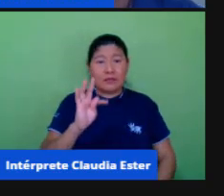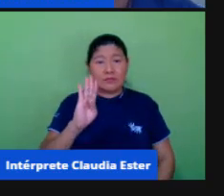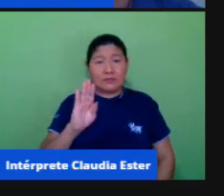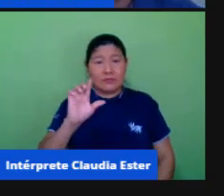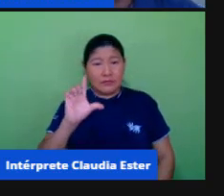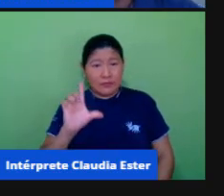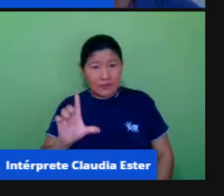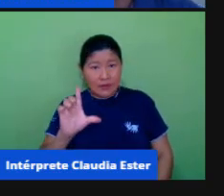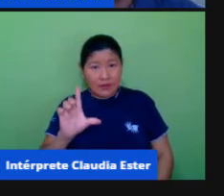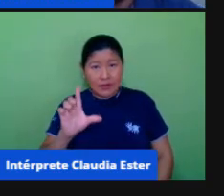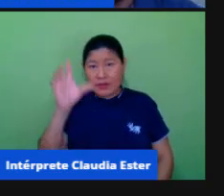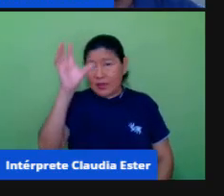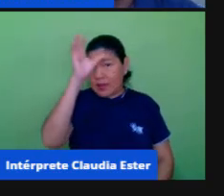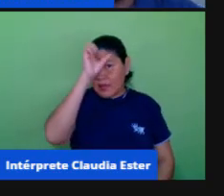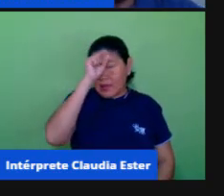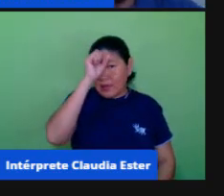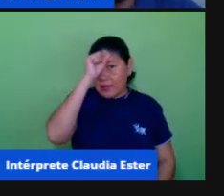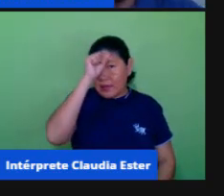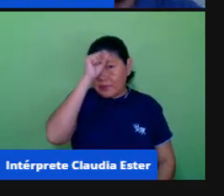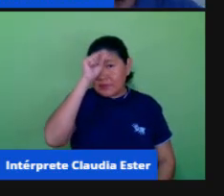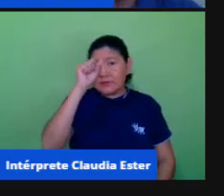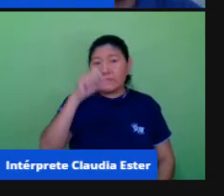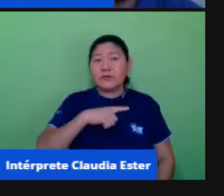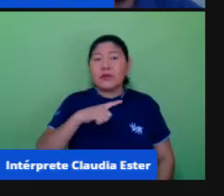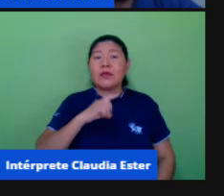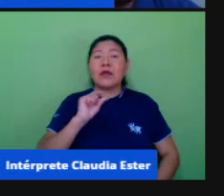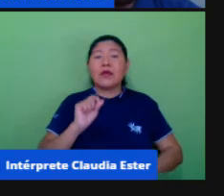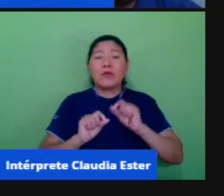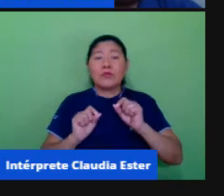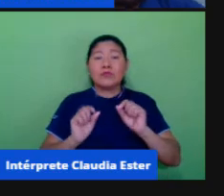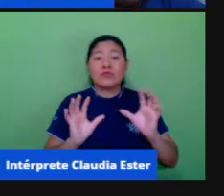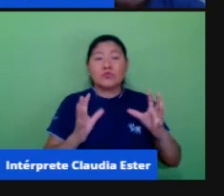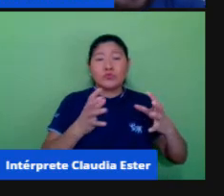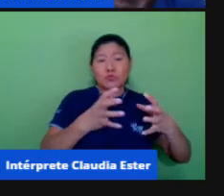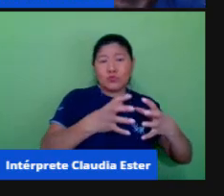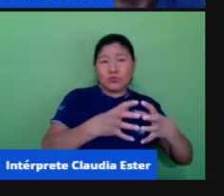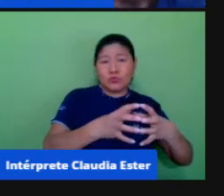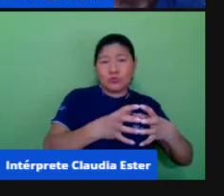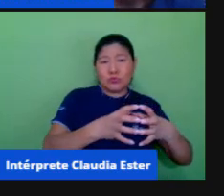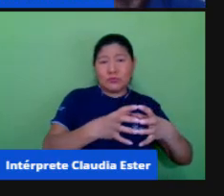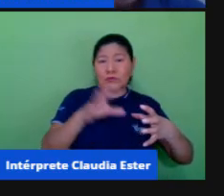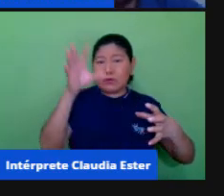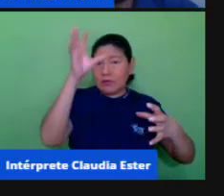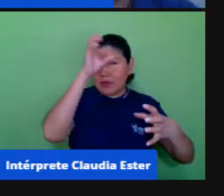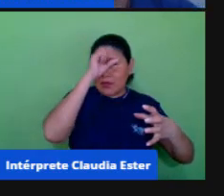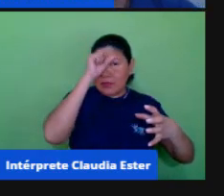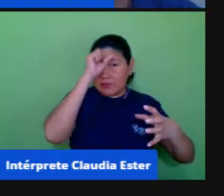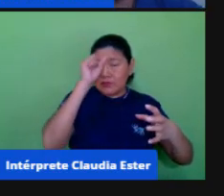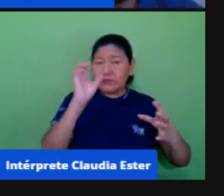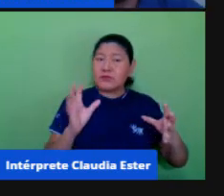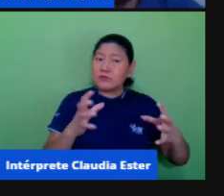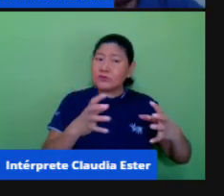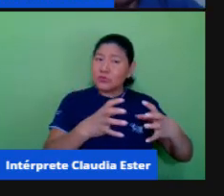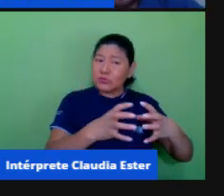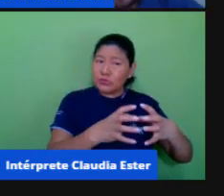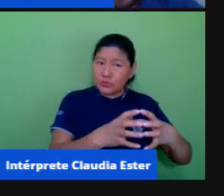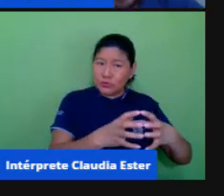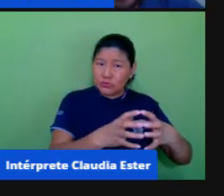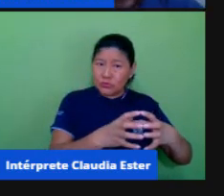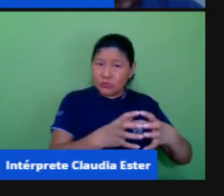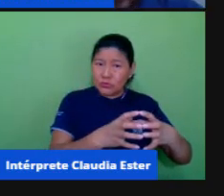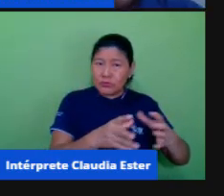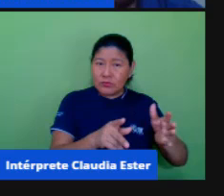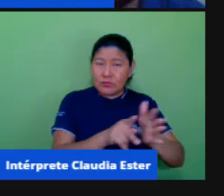equipe. Team-Based Learning. Na verdade, a tradução livre, né, seria aprendizagem